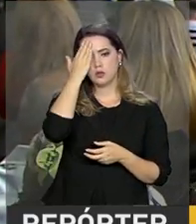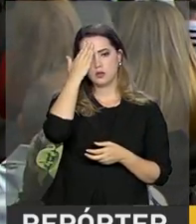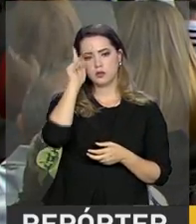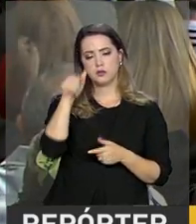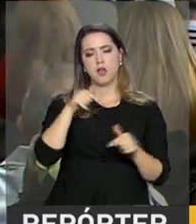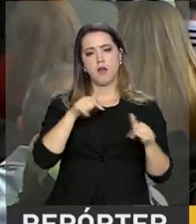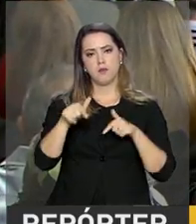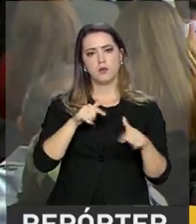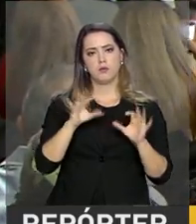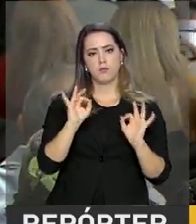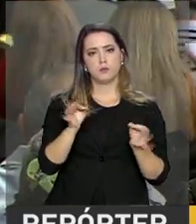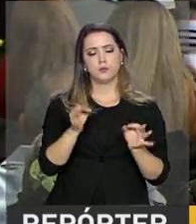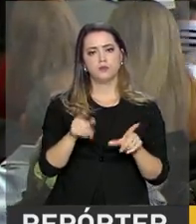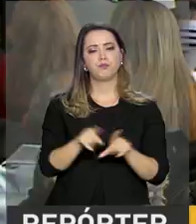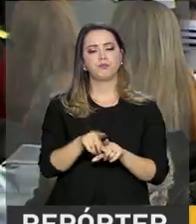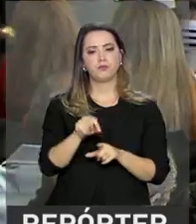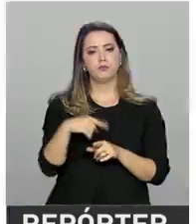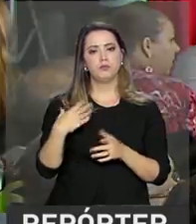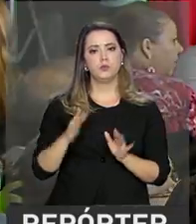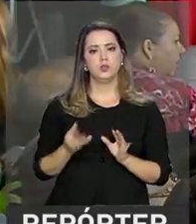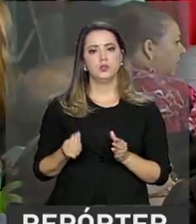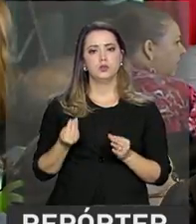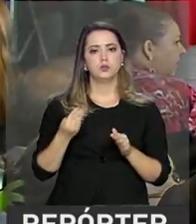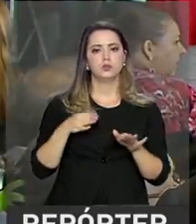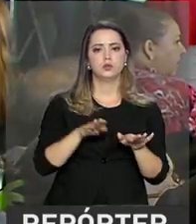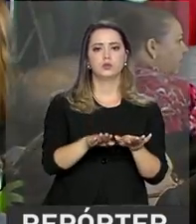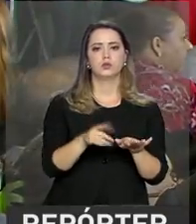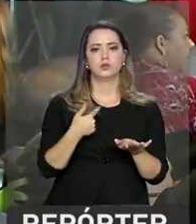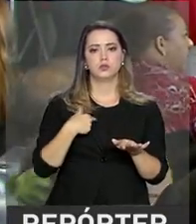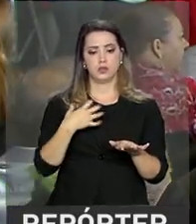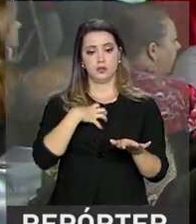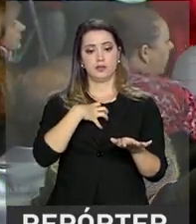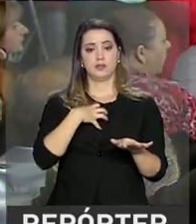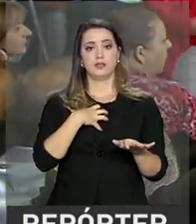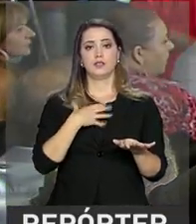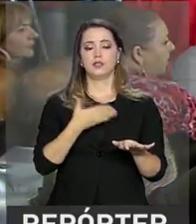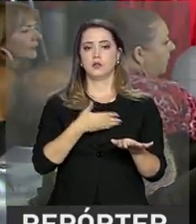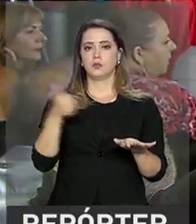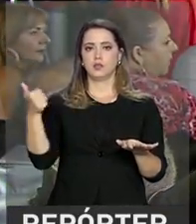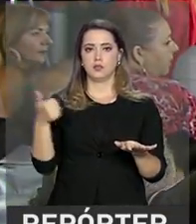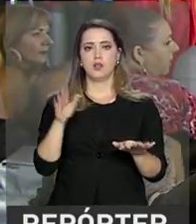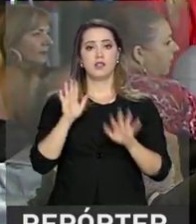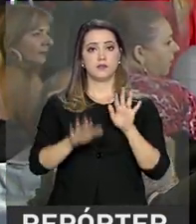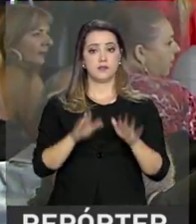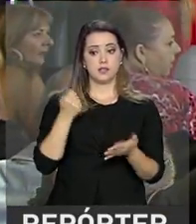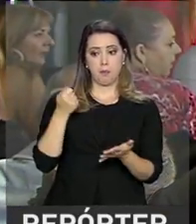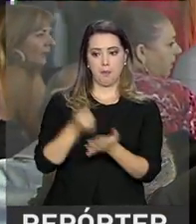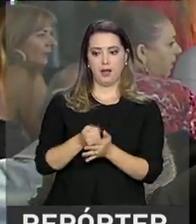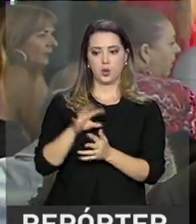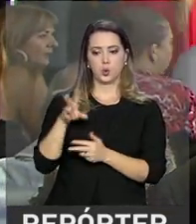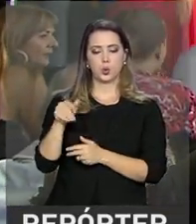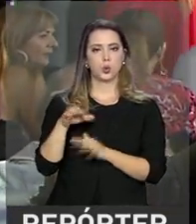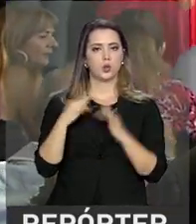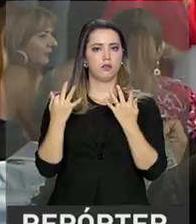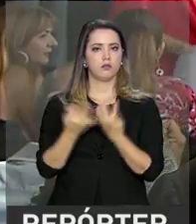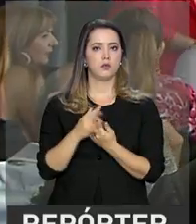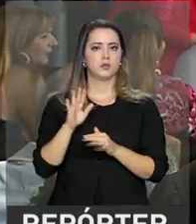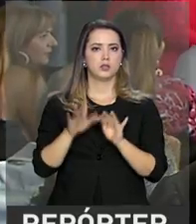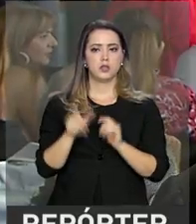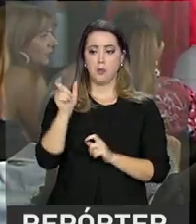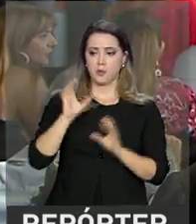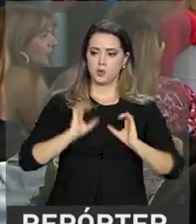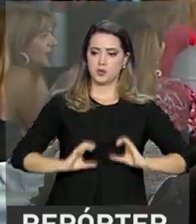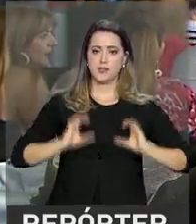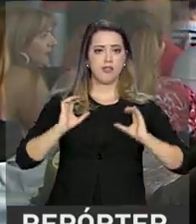para o mercado de trabalho, a gente insere. A autoestima vai lá em cima, alguns são arrimos de família. E é um